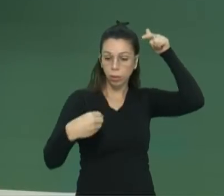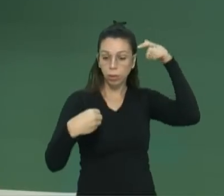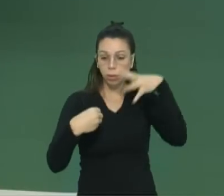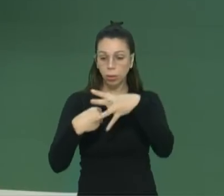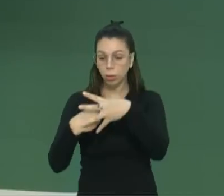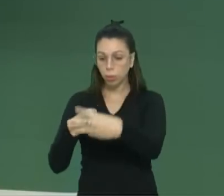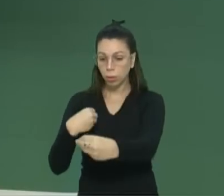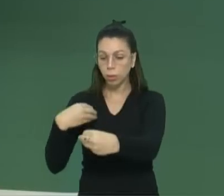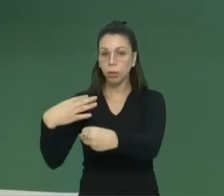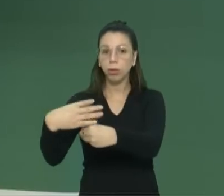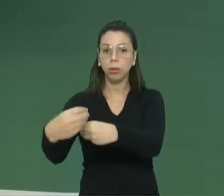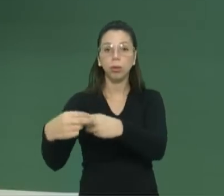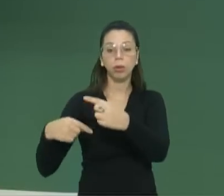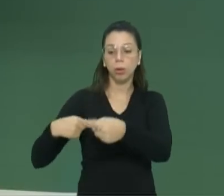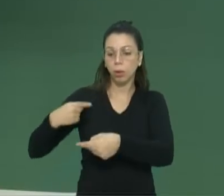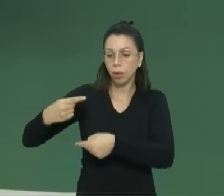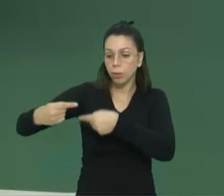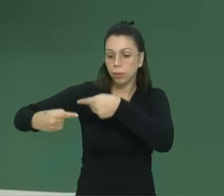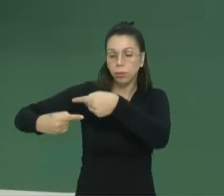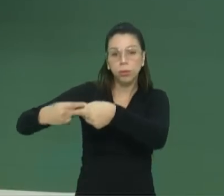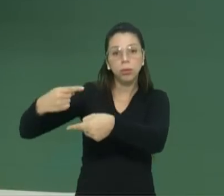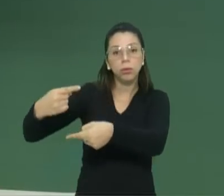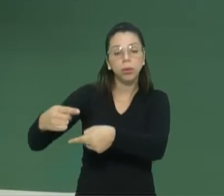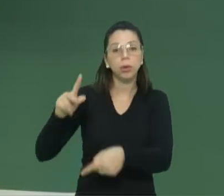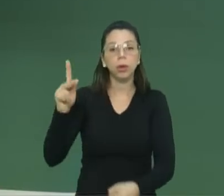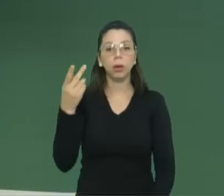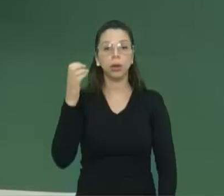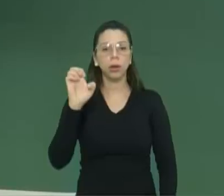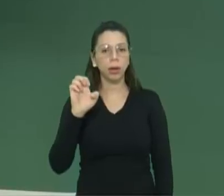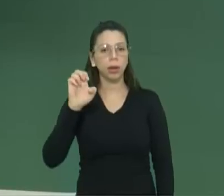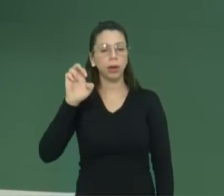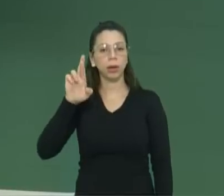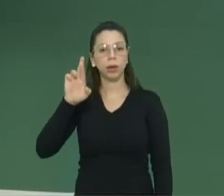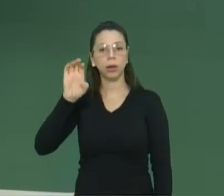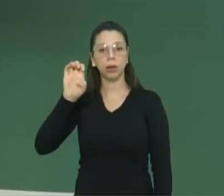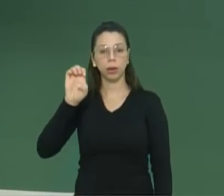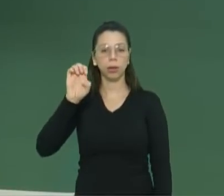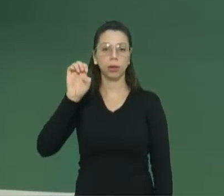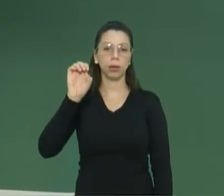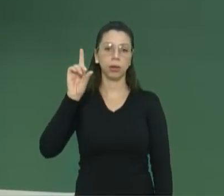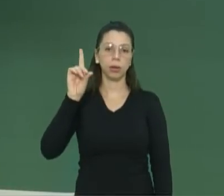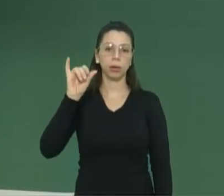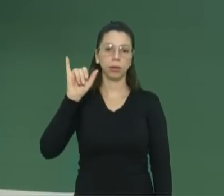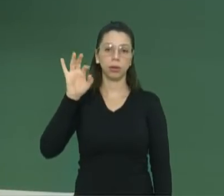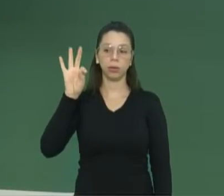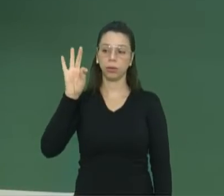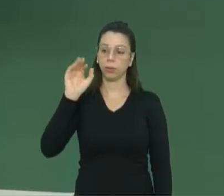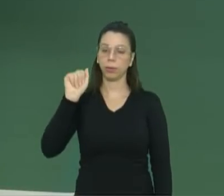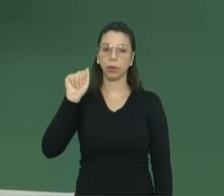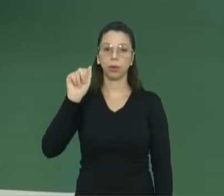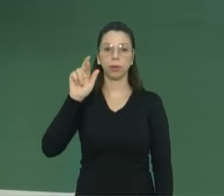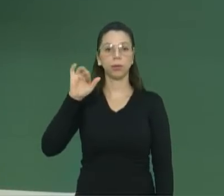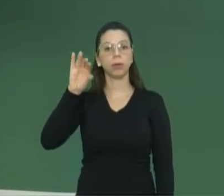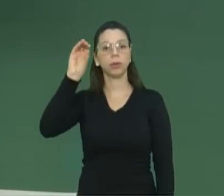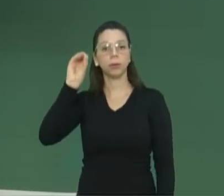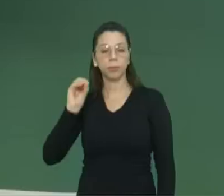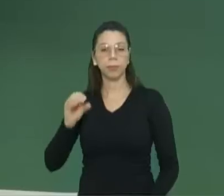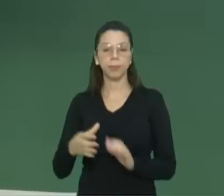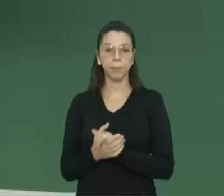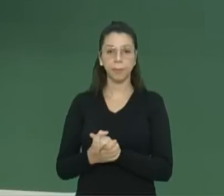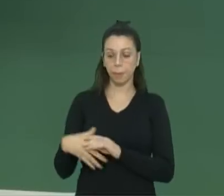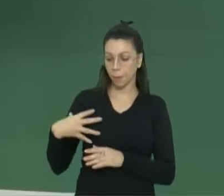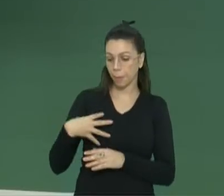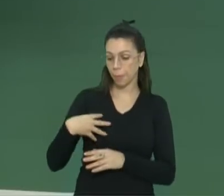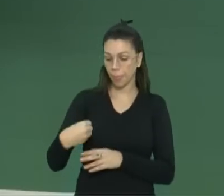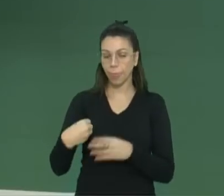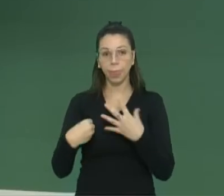da hereditariedade, ou seja, hereditário é aquilo que vem dos seus antepassados. Como a gente diz no comum,